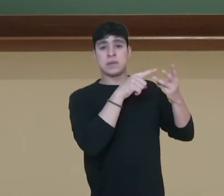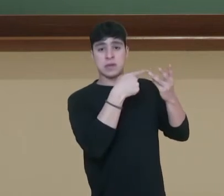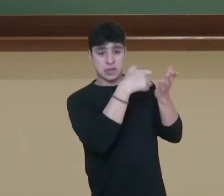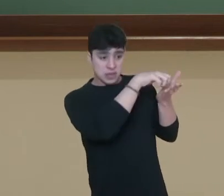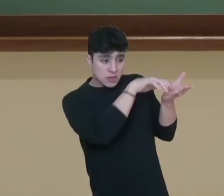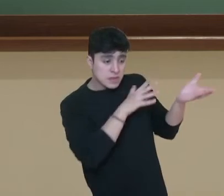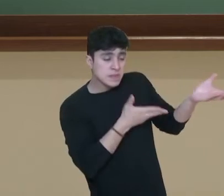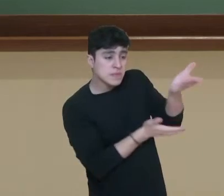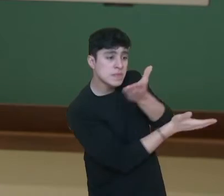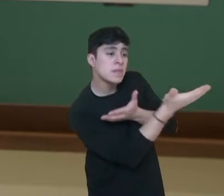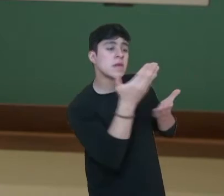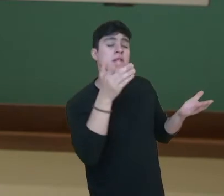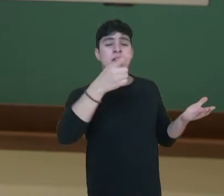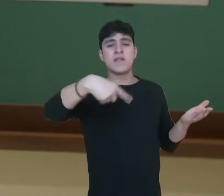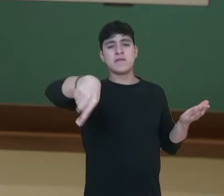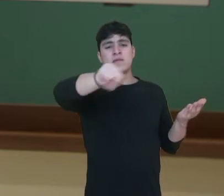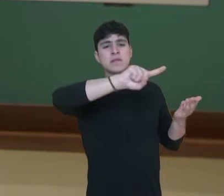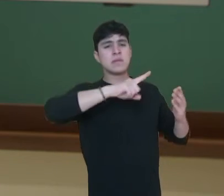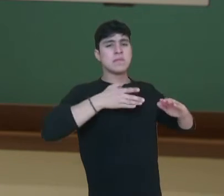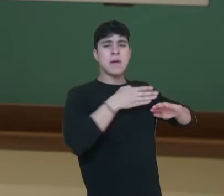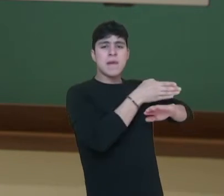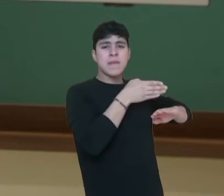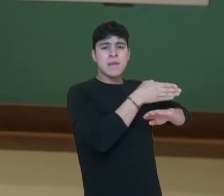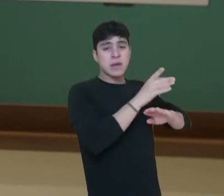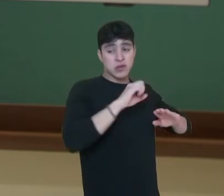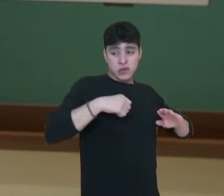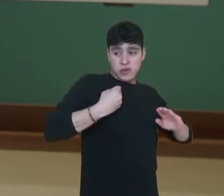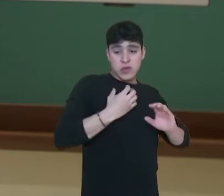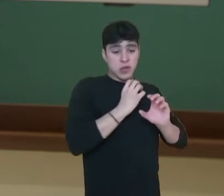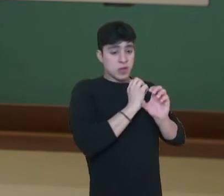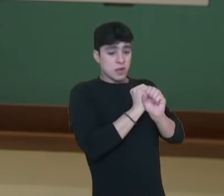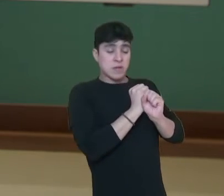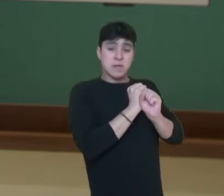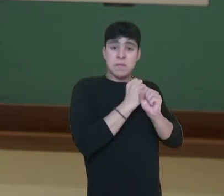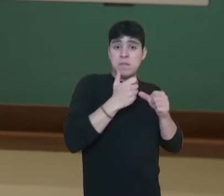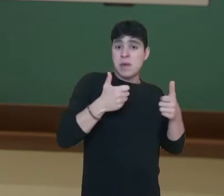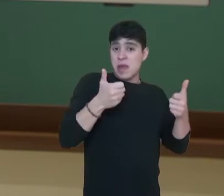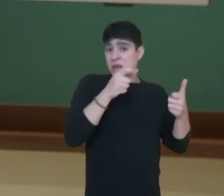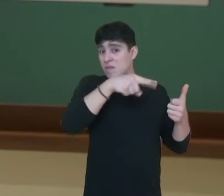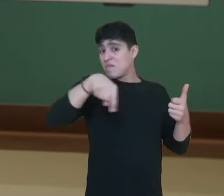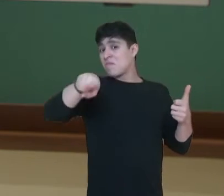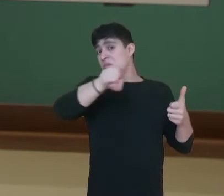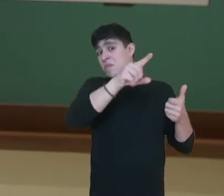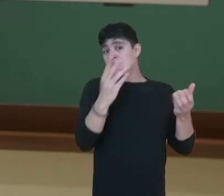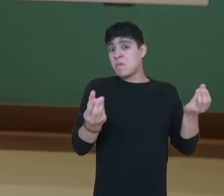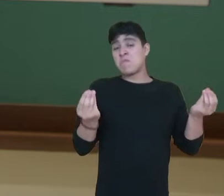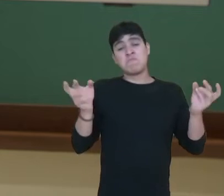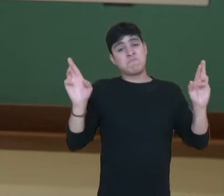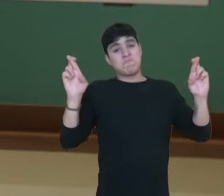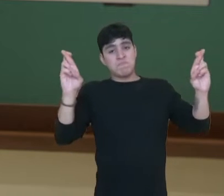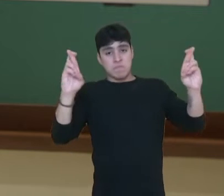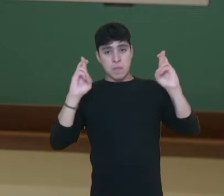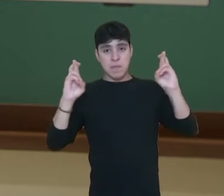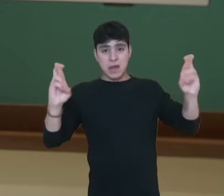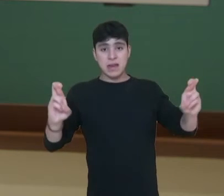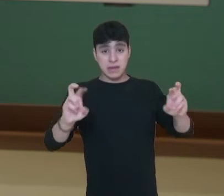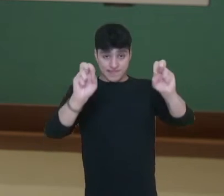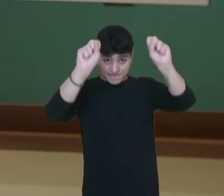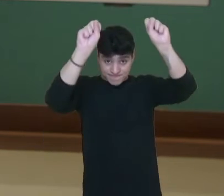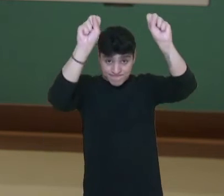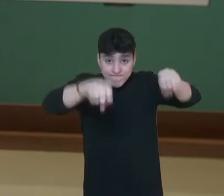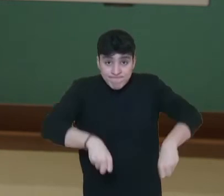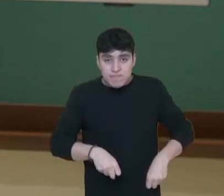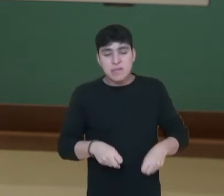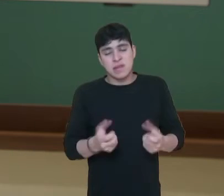Vocês participaram bastante? Ficou uma nota boa? Fizeram uma média? Espero que sim. E